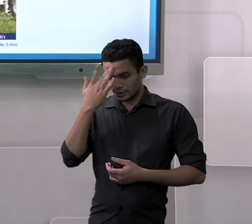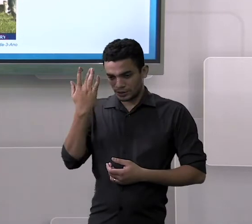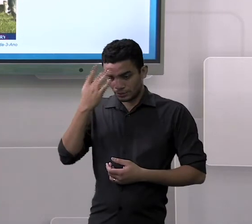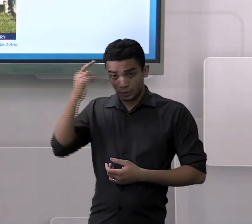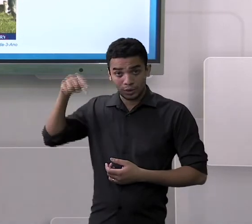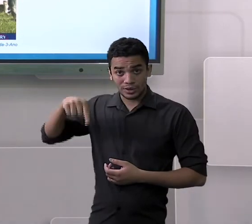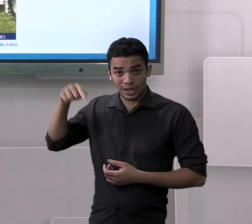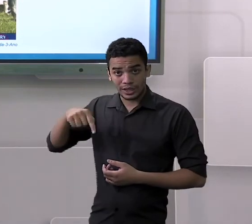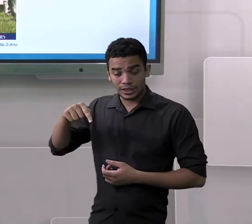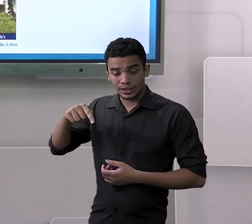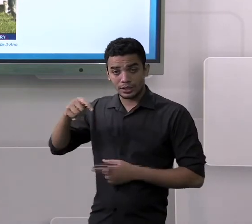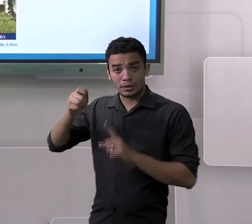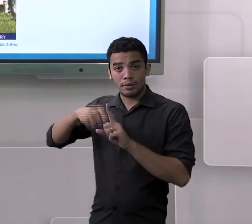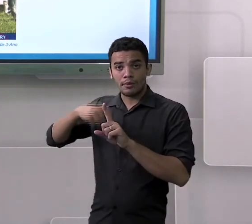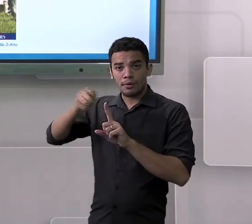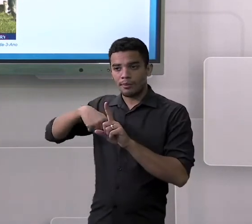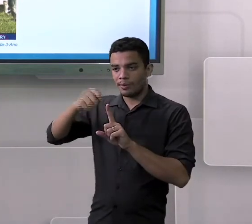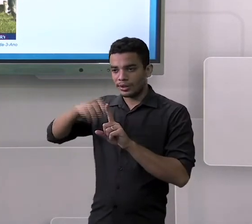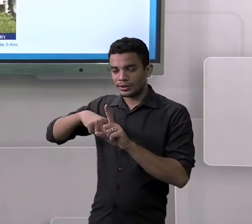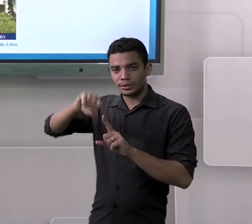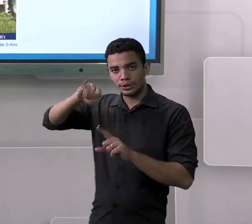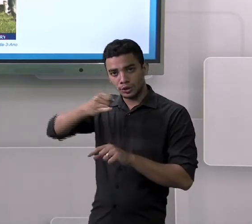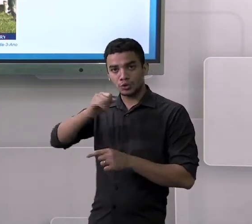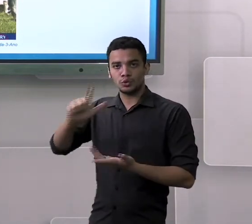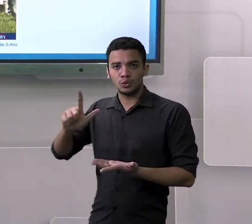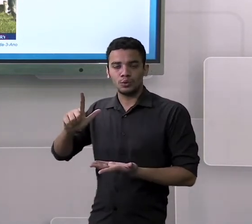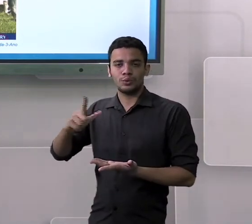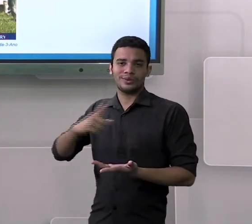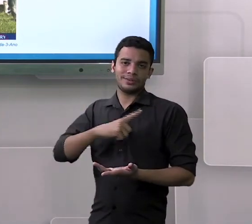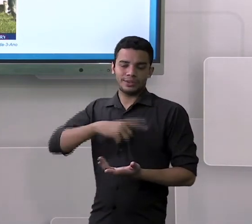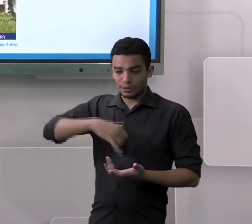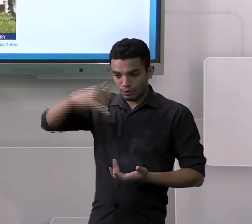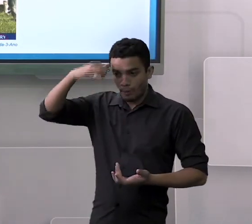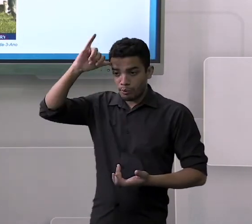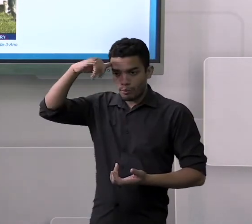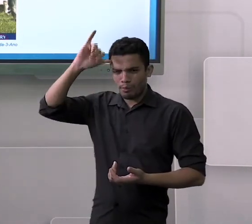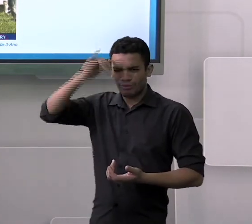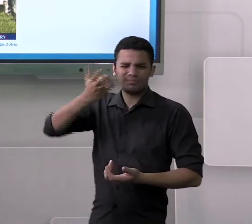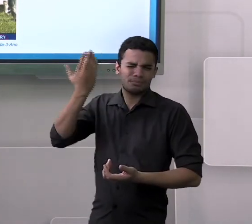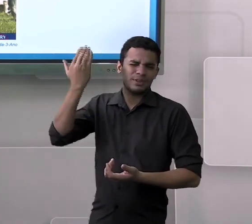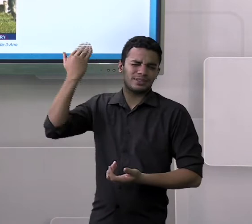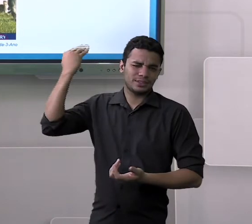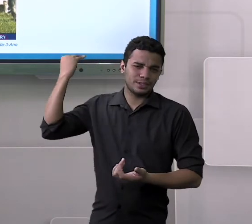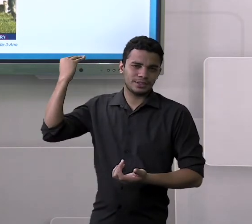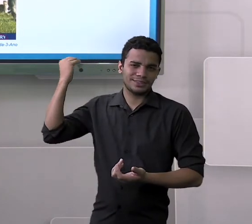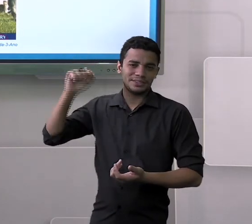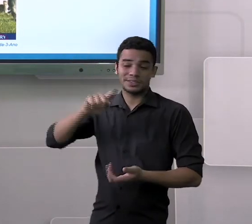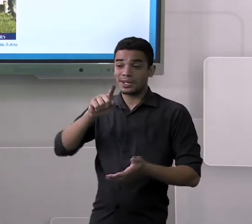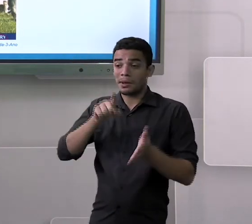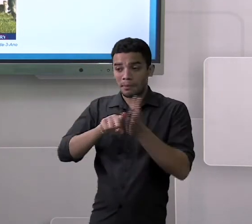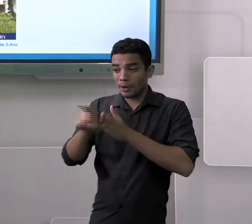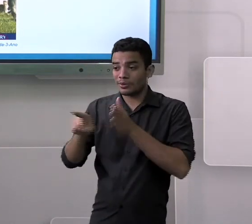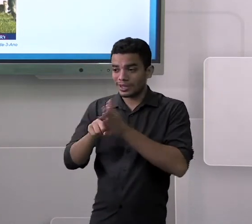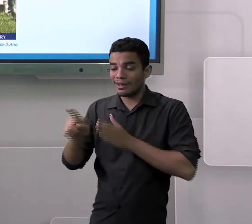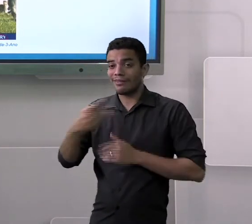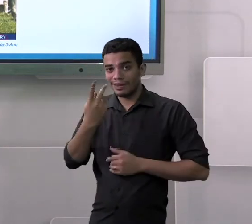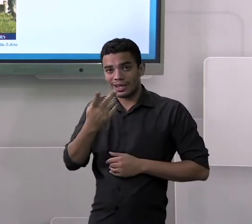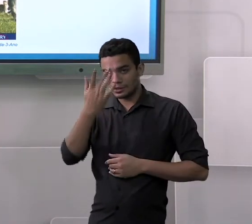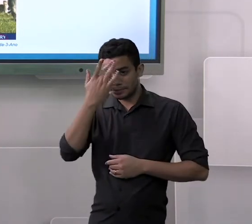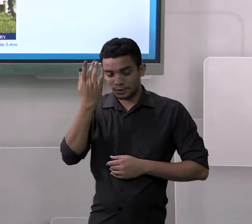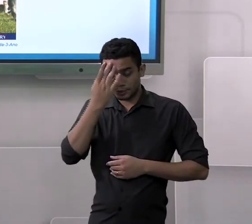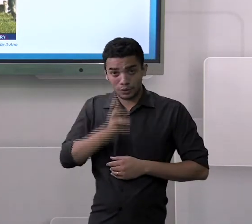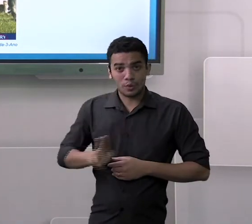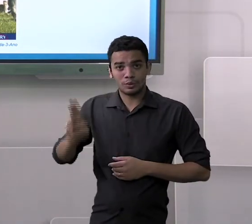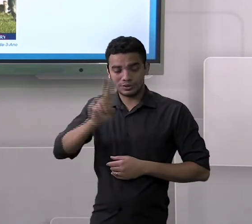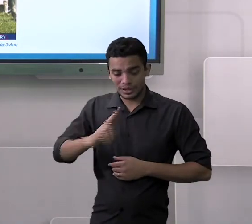jeans, bota. Isso são artigos country. Mas também o público que trabalha com